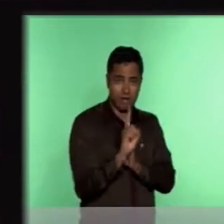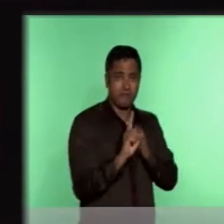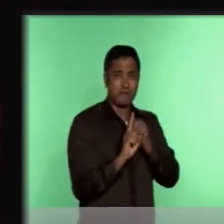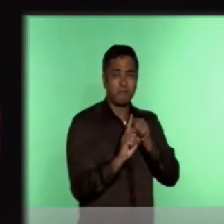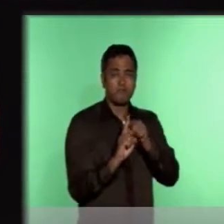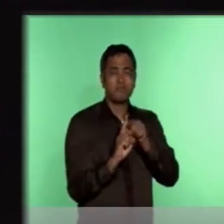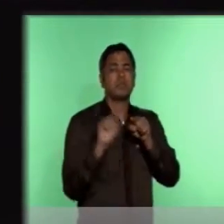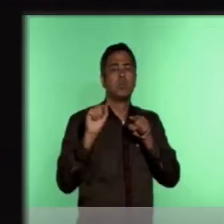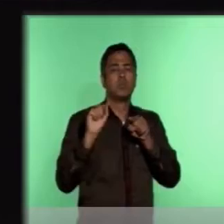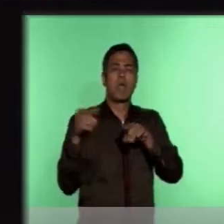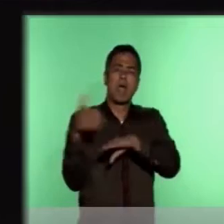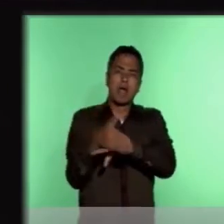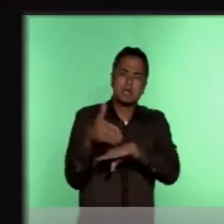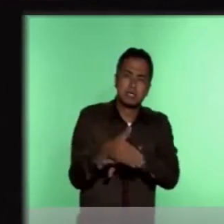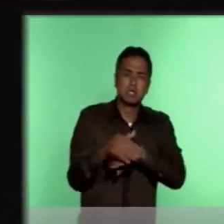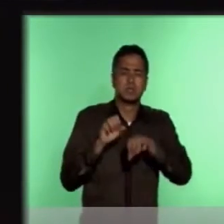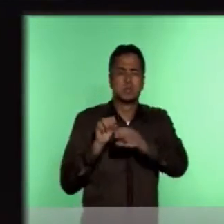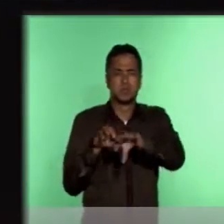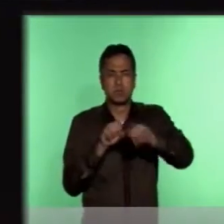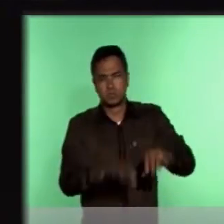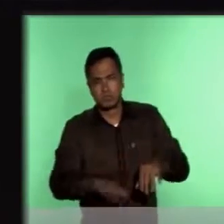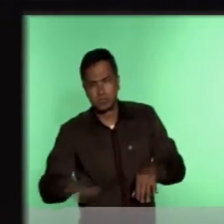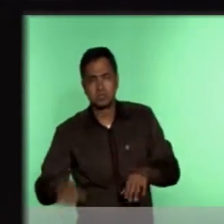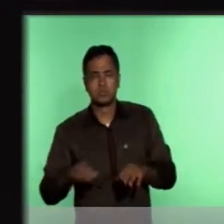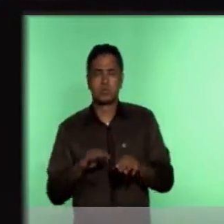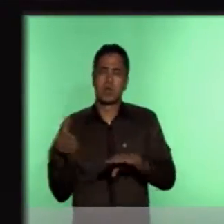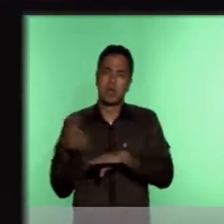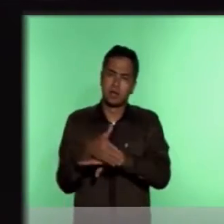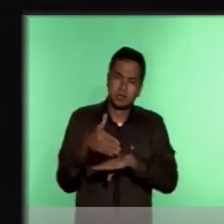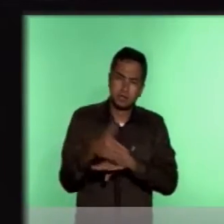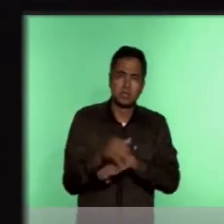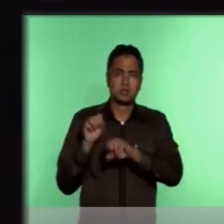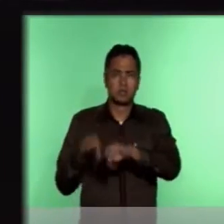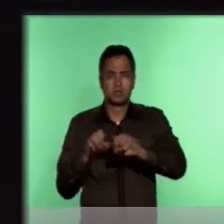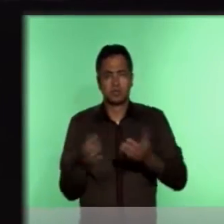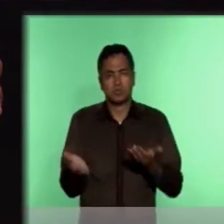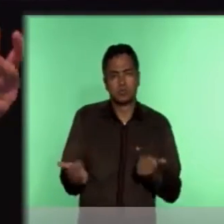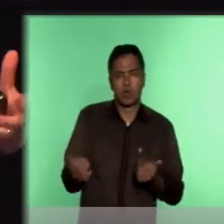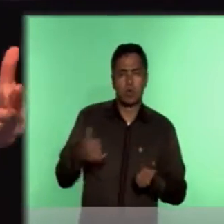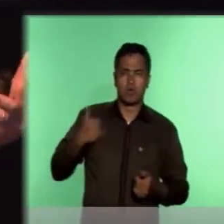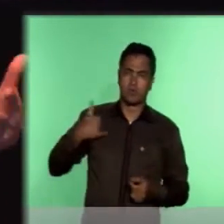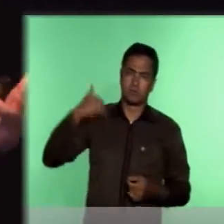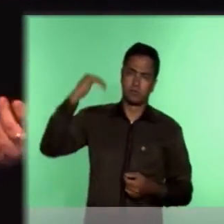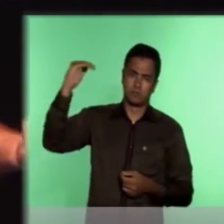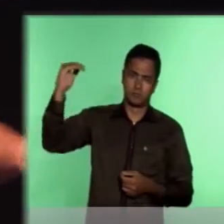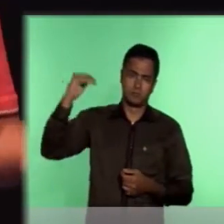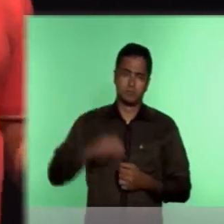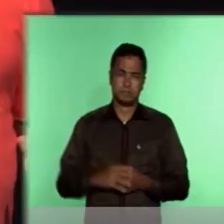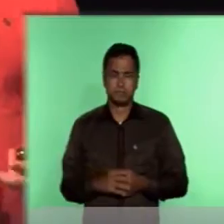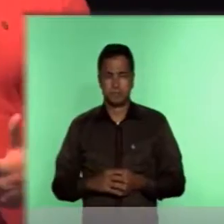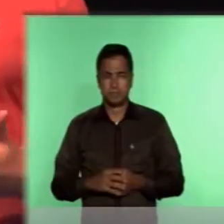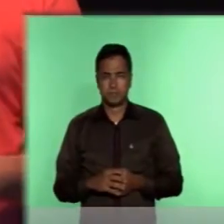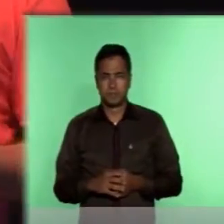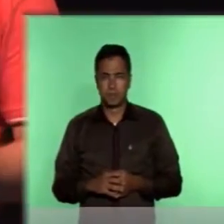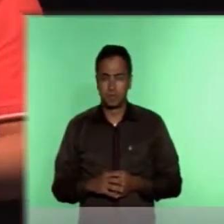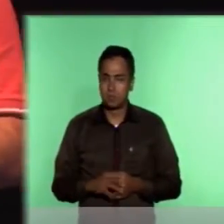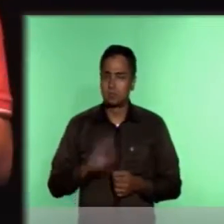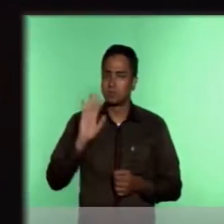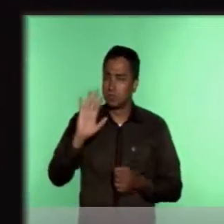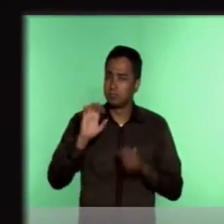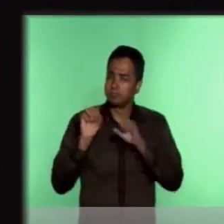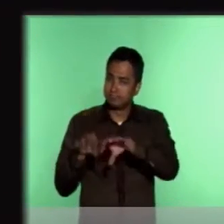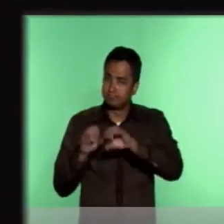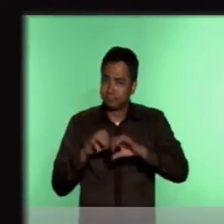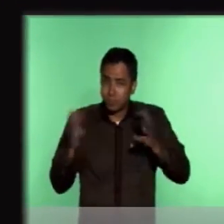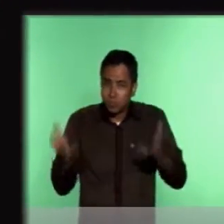educação de jovens e adultos, a universalização da alfabetização. Mas a realidade é que a qualidade da educação ainda é um desafio para o